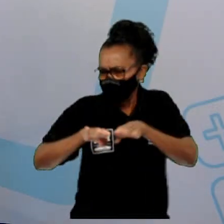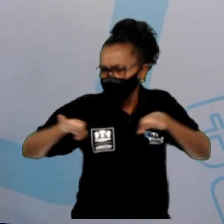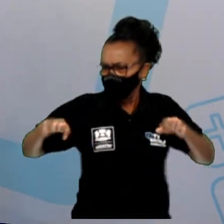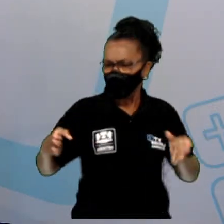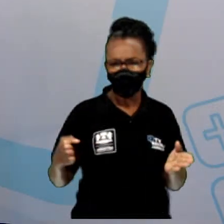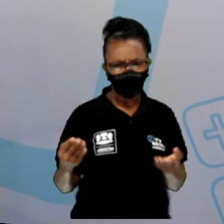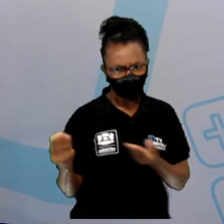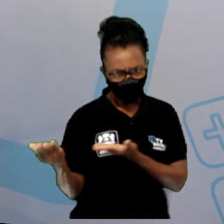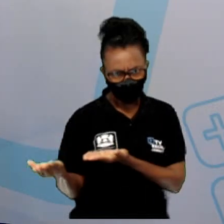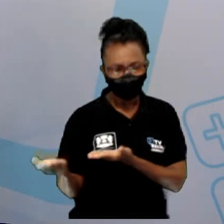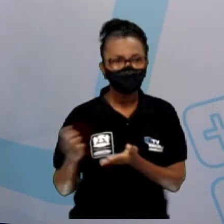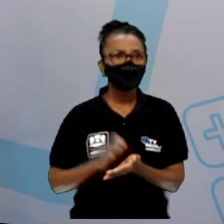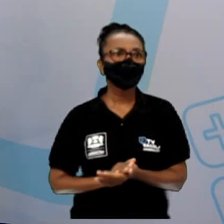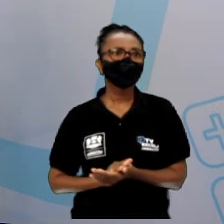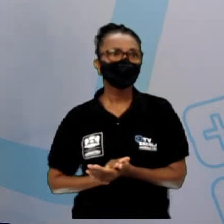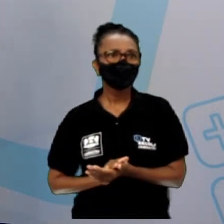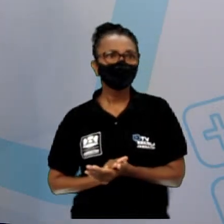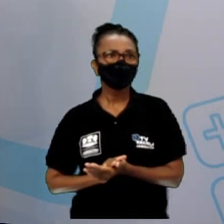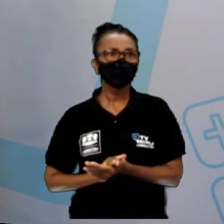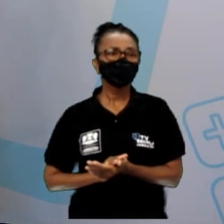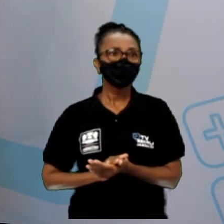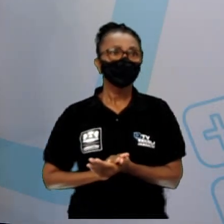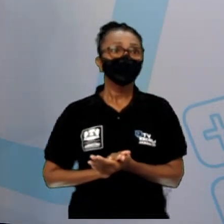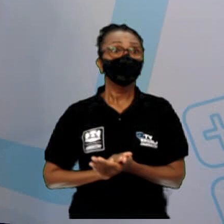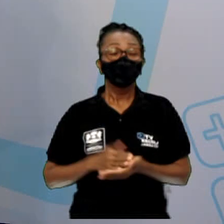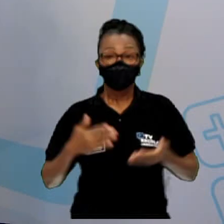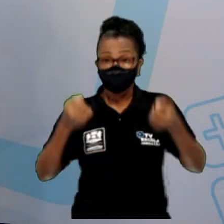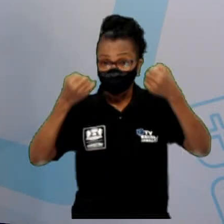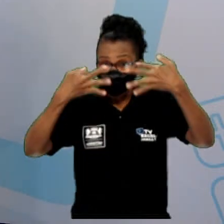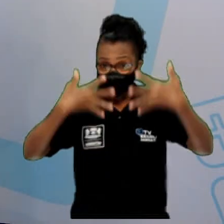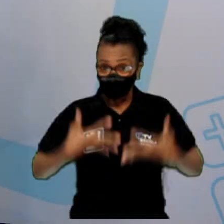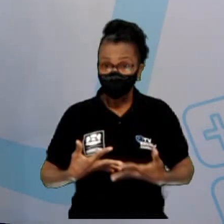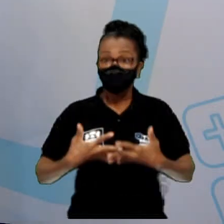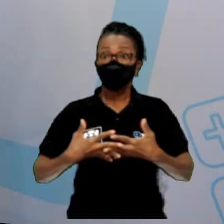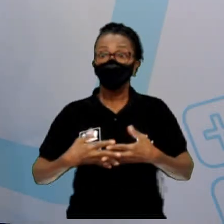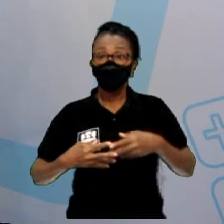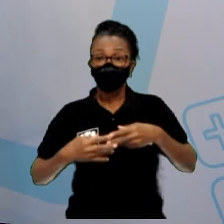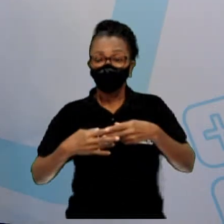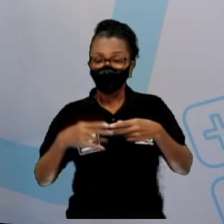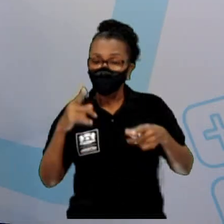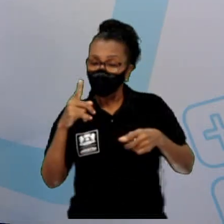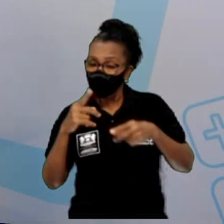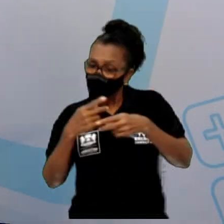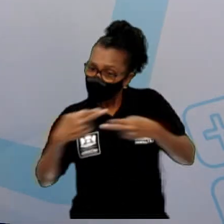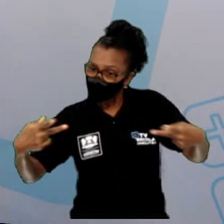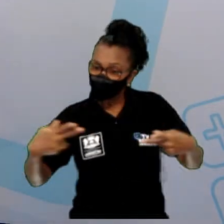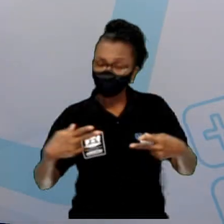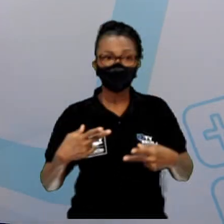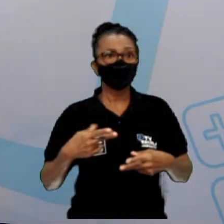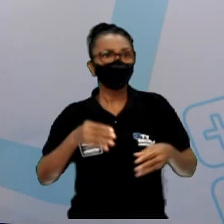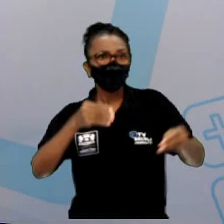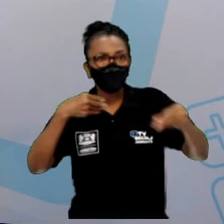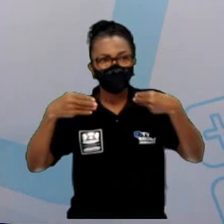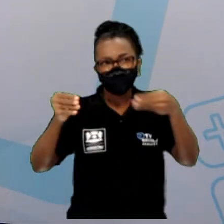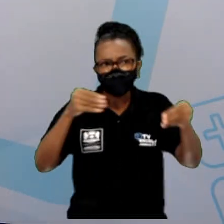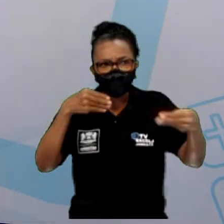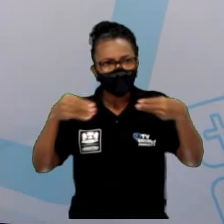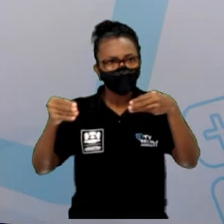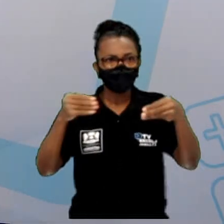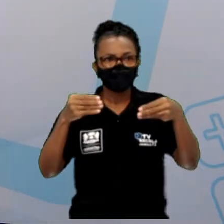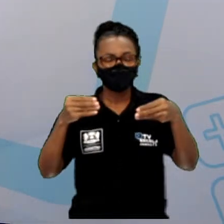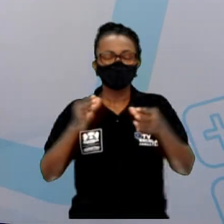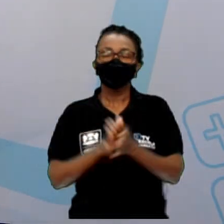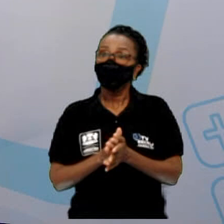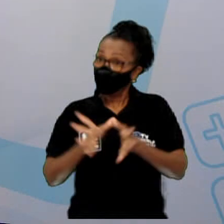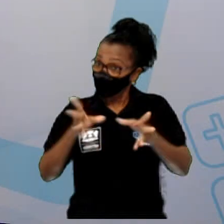um pouquinho sobre os objetos de plástico. Olha, o plástico é um